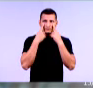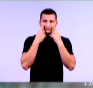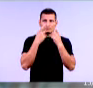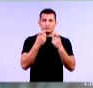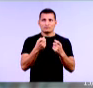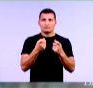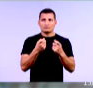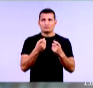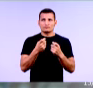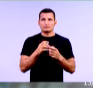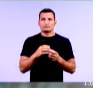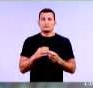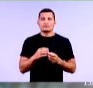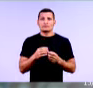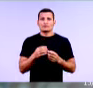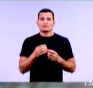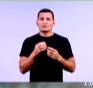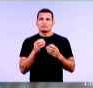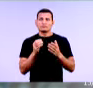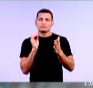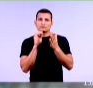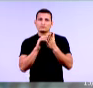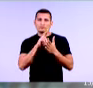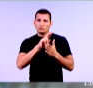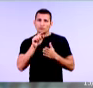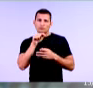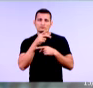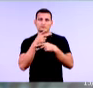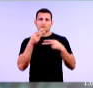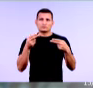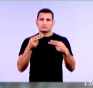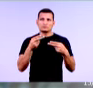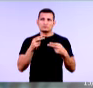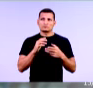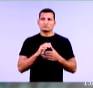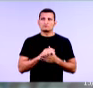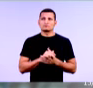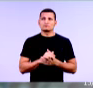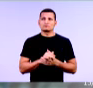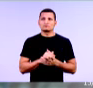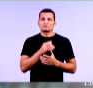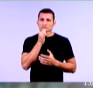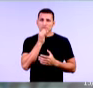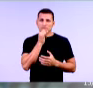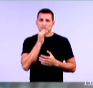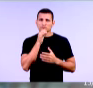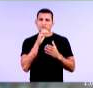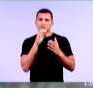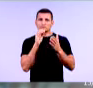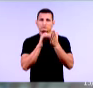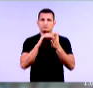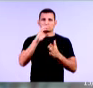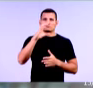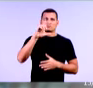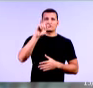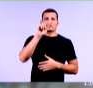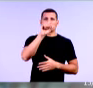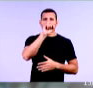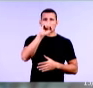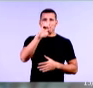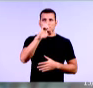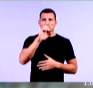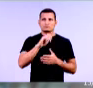seria interessante dar um nome a esse tipo de objeto, né? E no nosso caso, classificá-los. Que tal